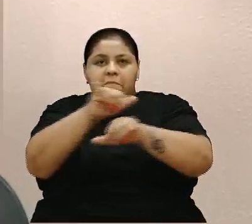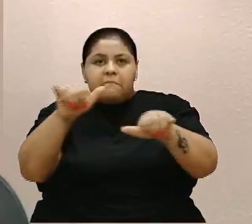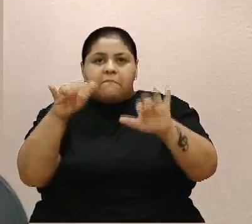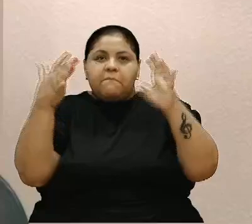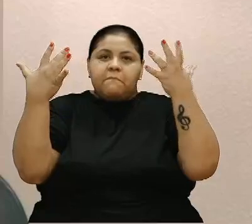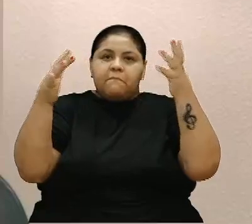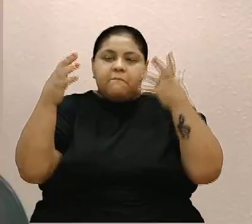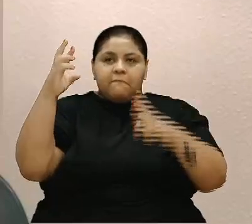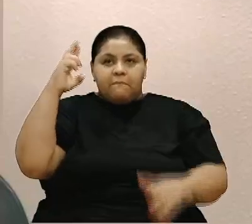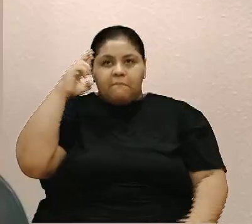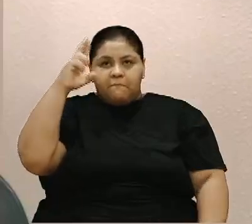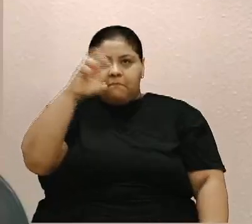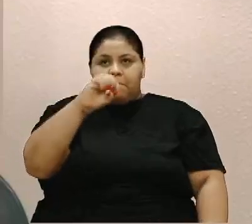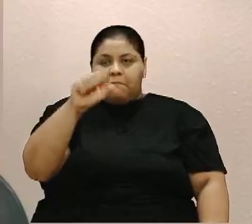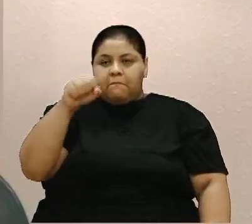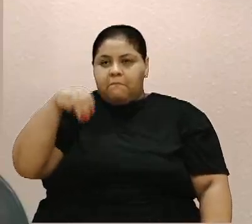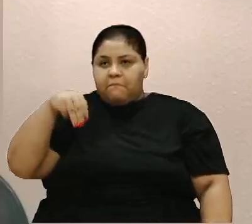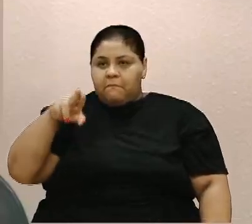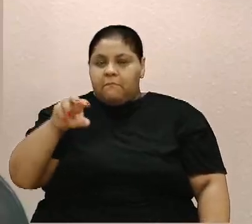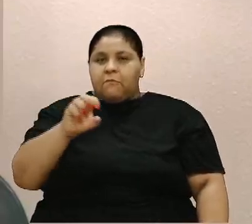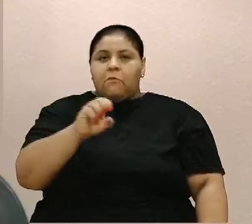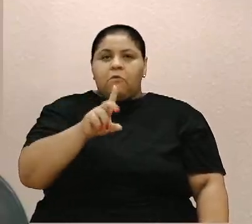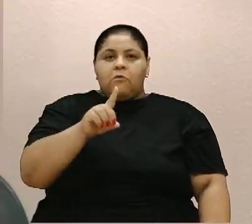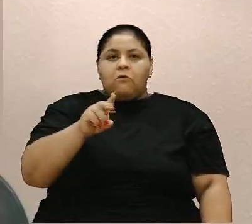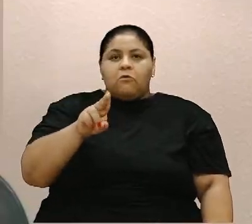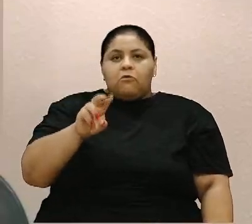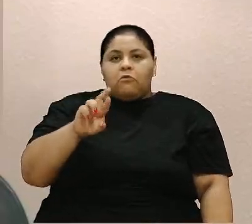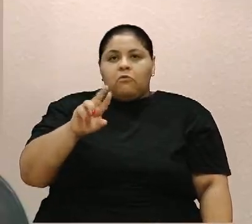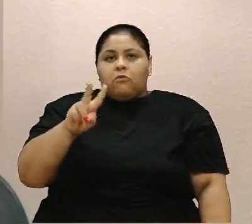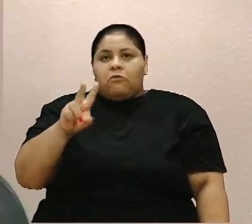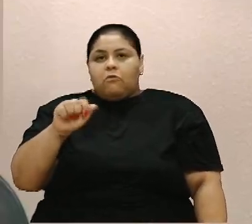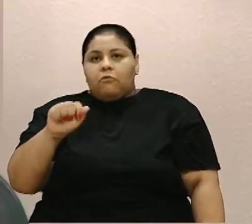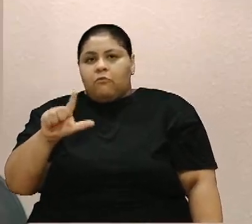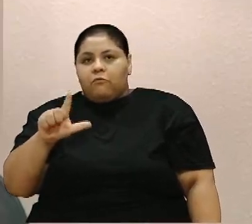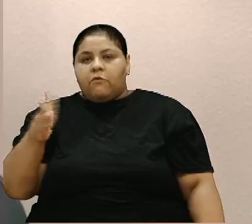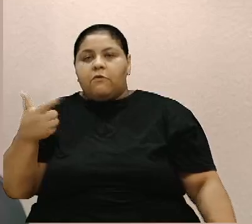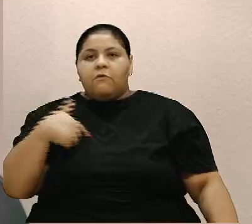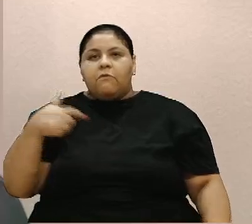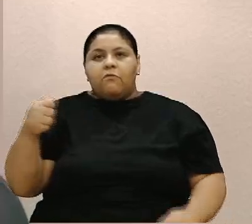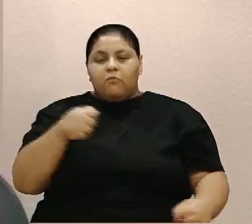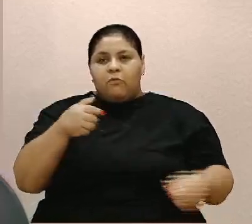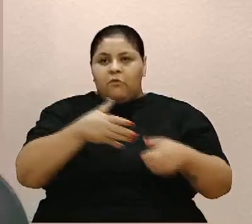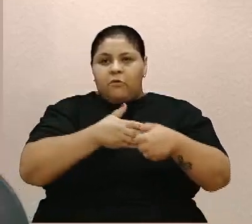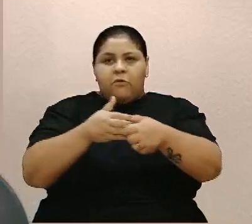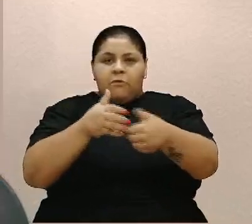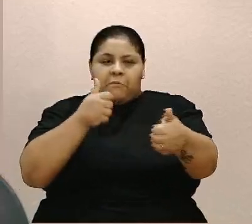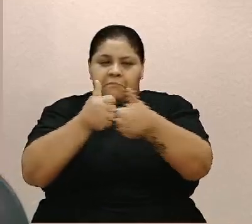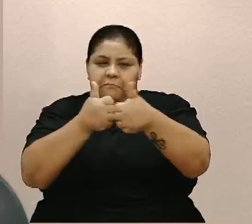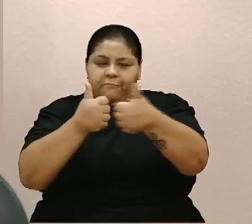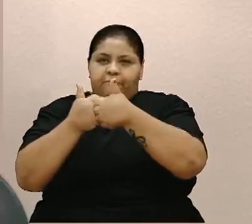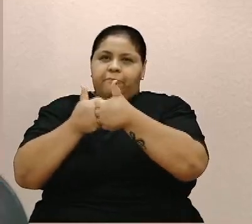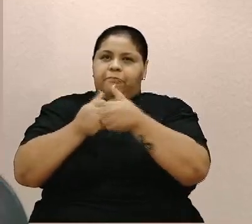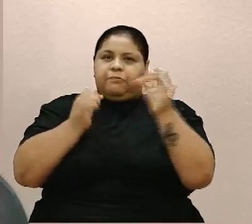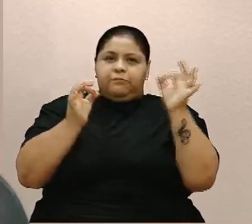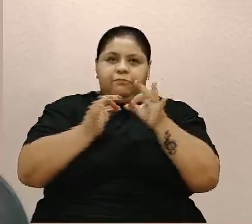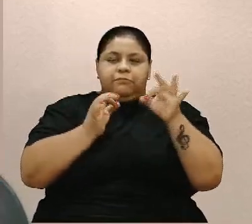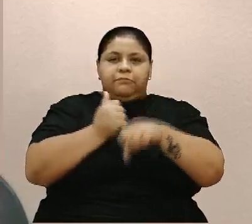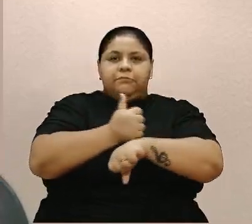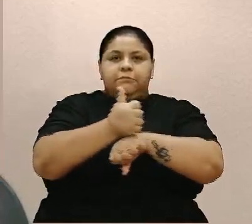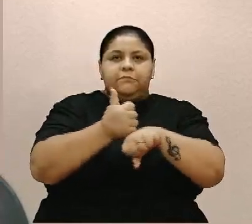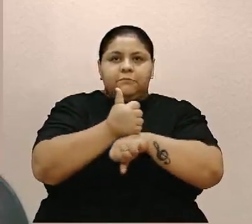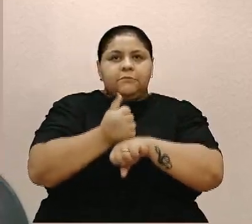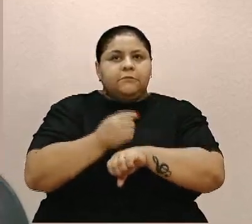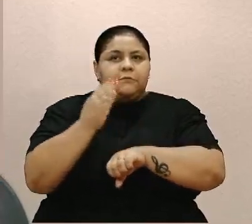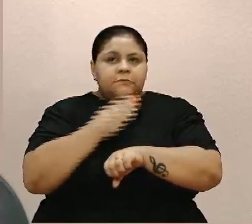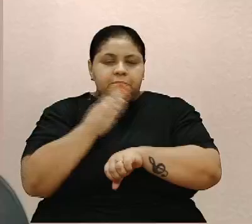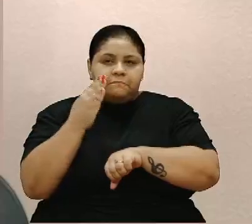diretor do SAMU, senhor Dorval Júnior de Oliveira. Então, eu pude acompanhar de perto essa dedicação dos excelentes profissionais que foram